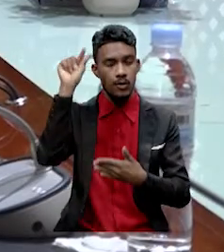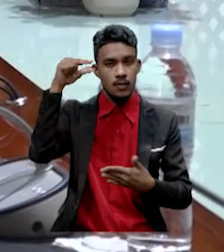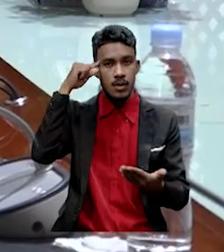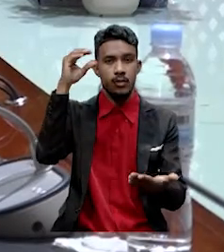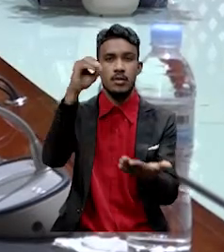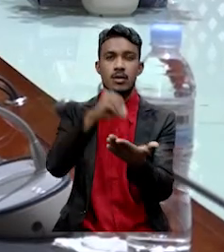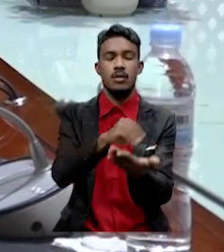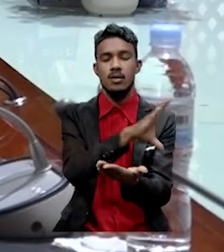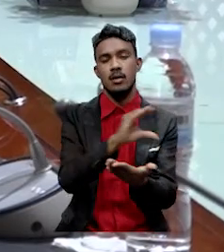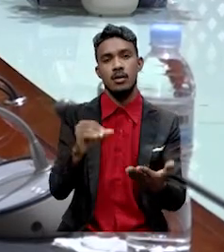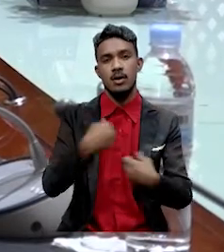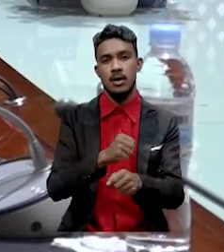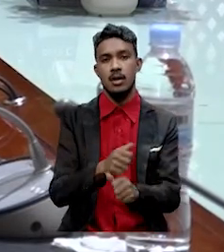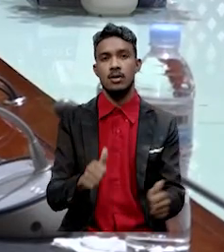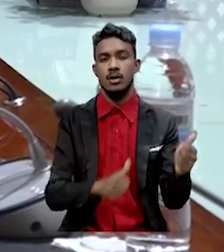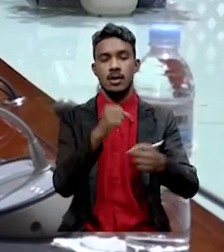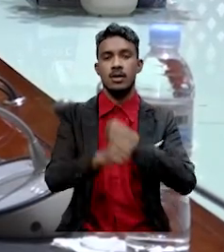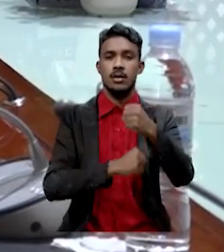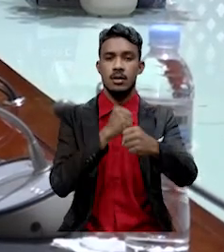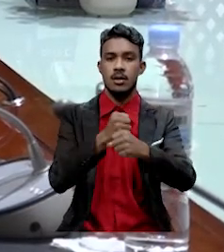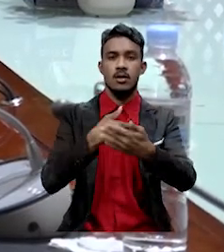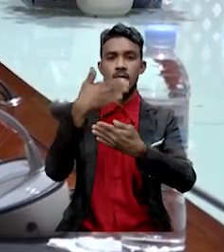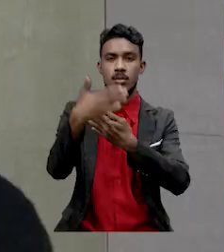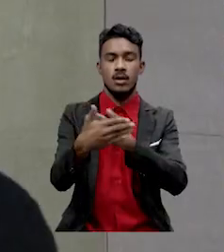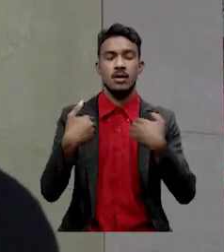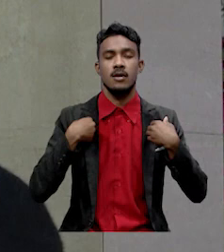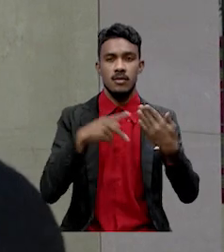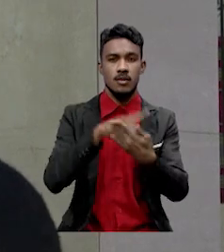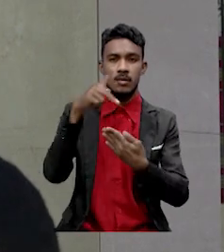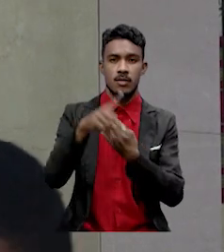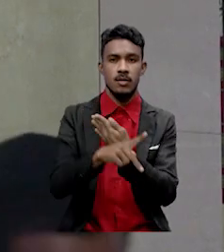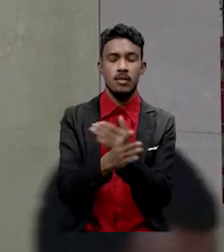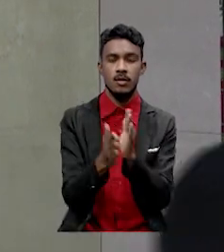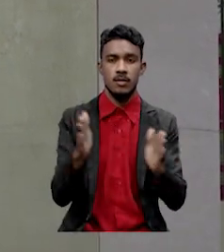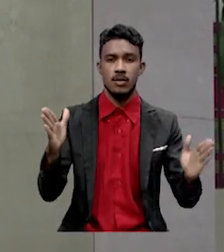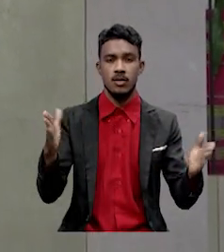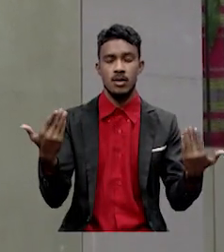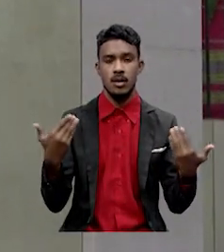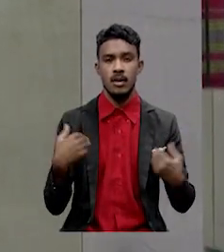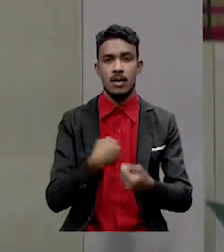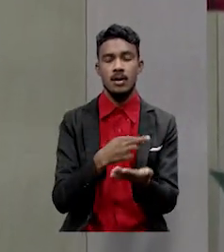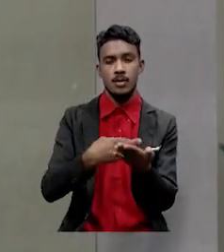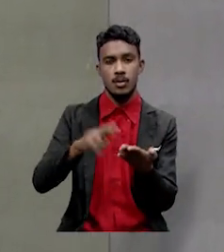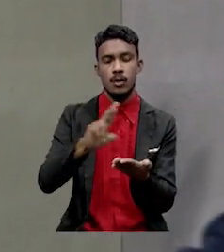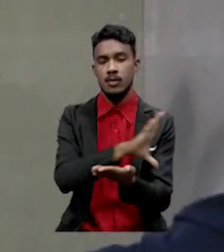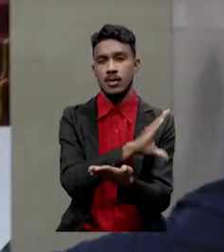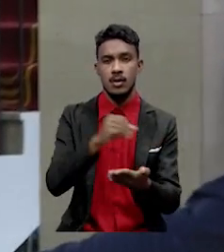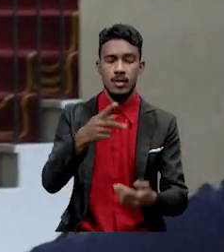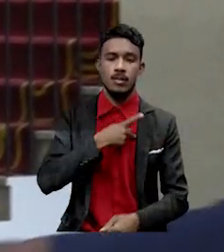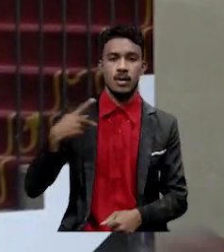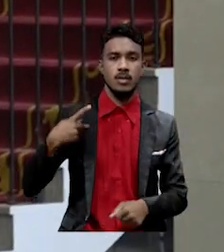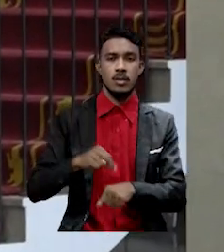Rona, a tu implementa e tina um mai, Liliu e programa Grande Opção, né? Aprova ONA e Parlamento Nacional